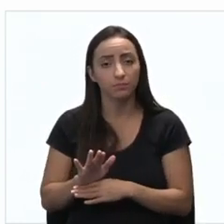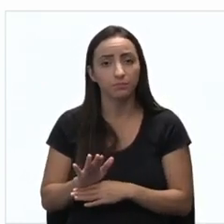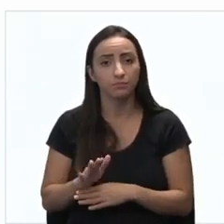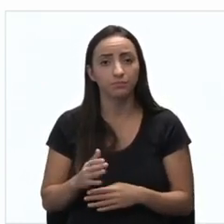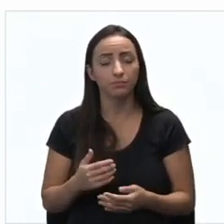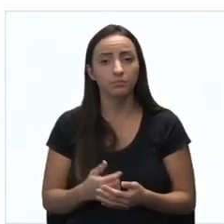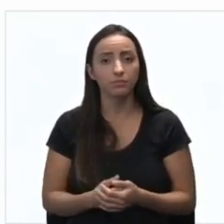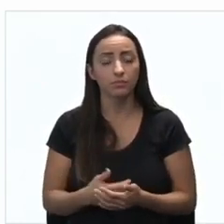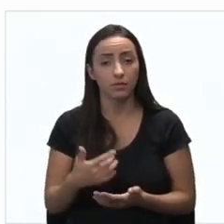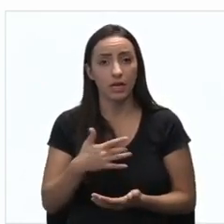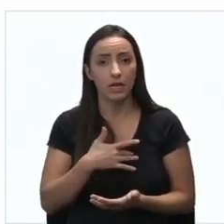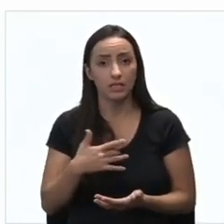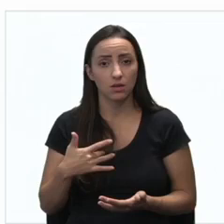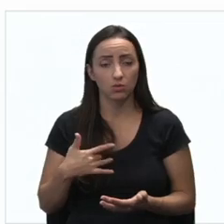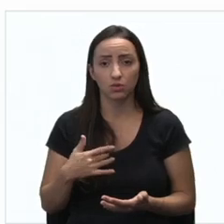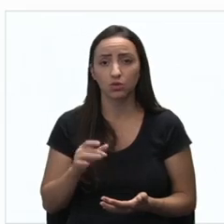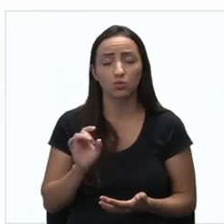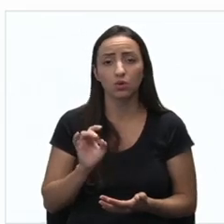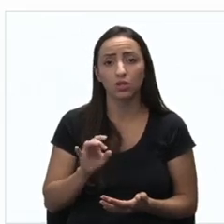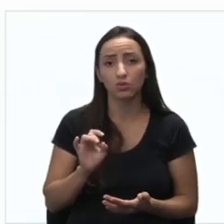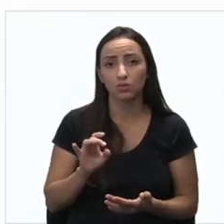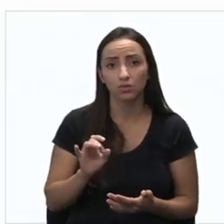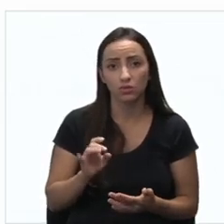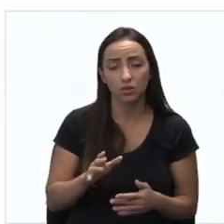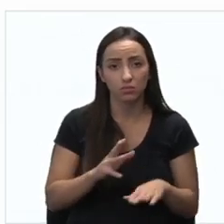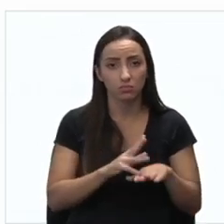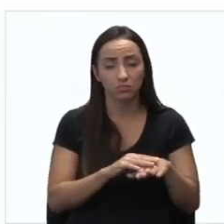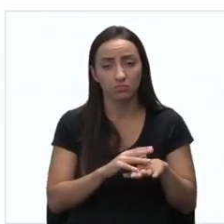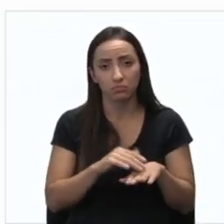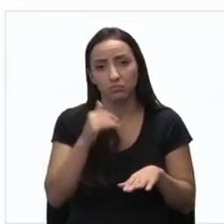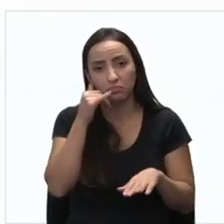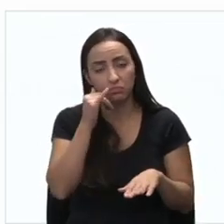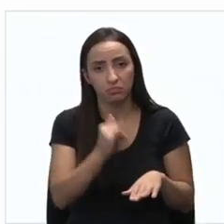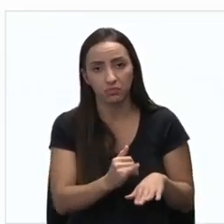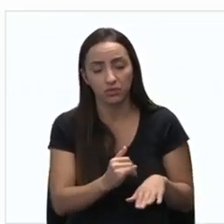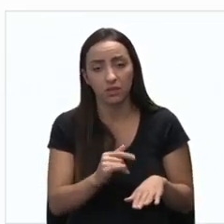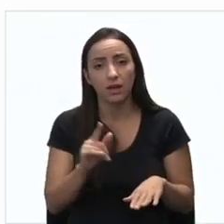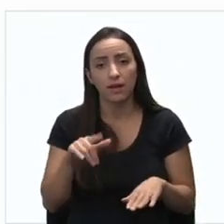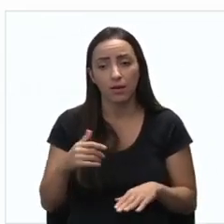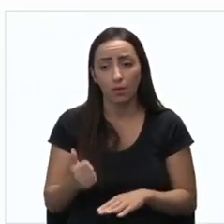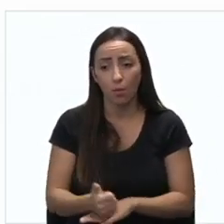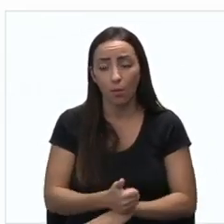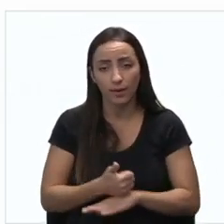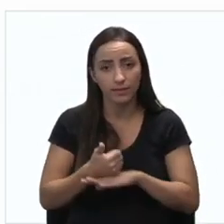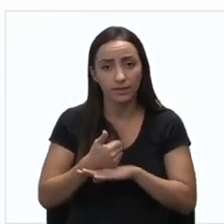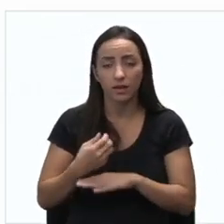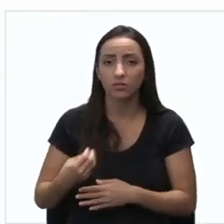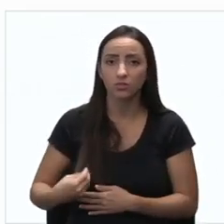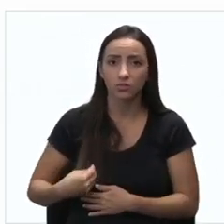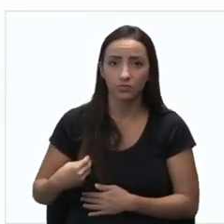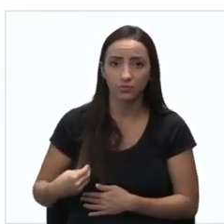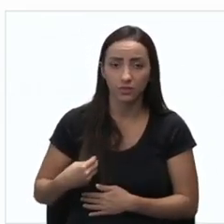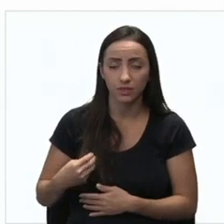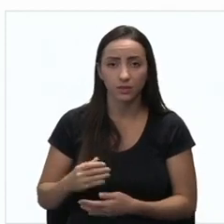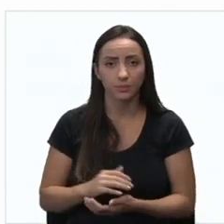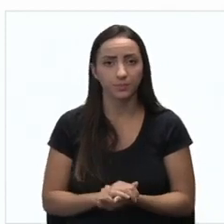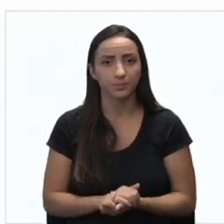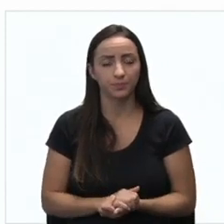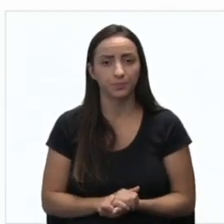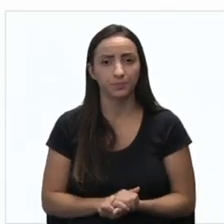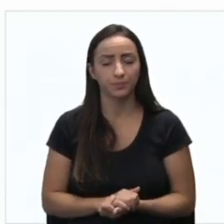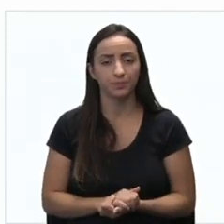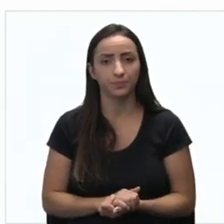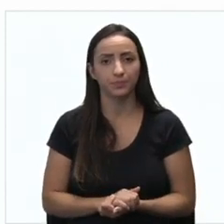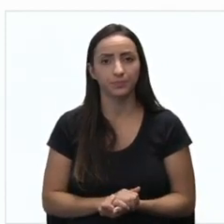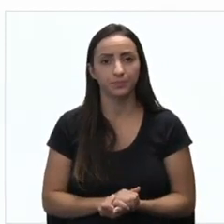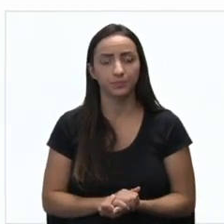Tá? A saúde é mais que um produto da qualidade de vida, certo?